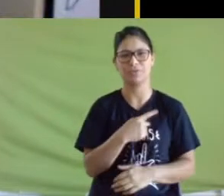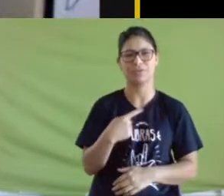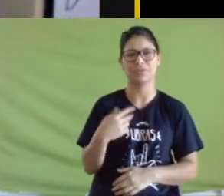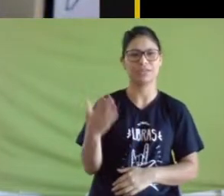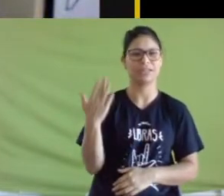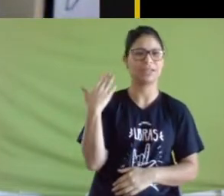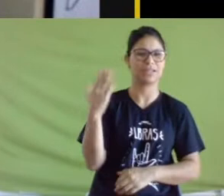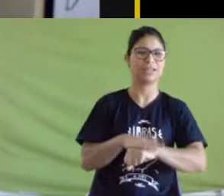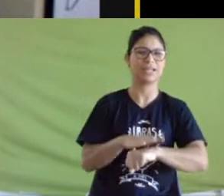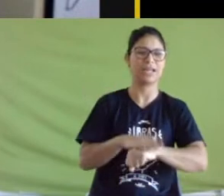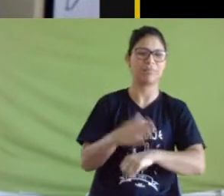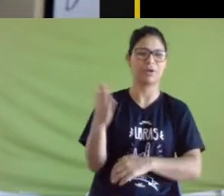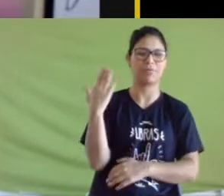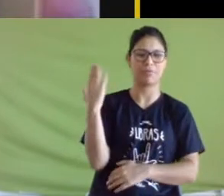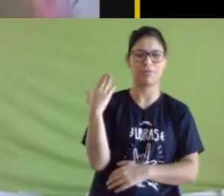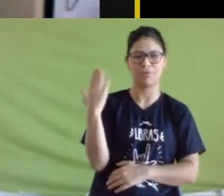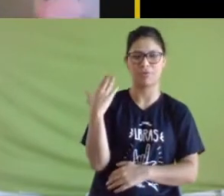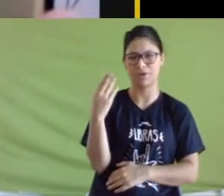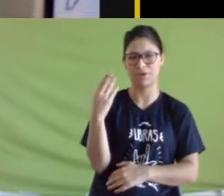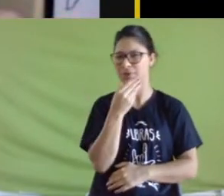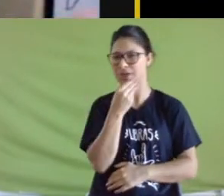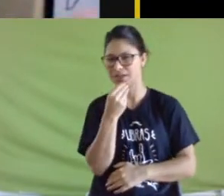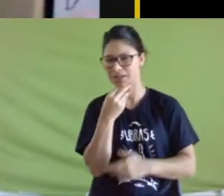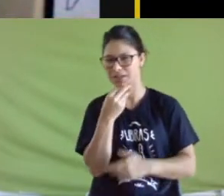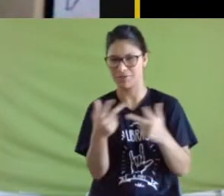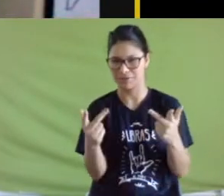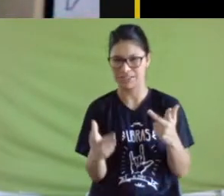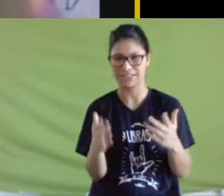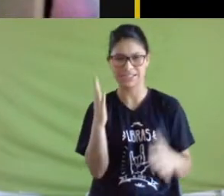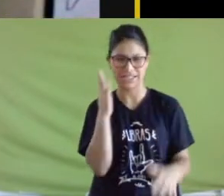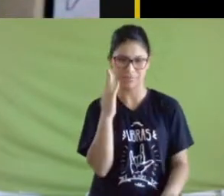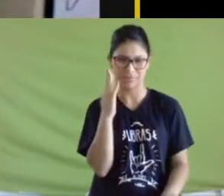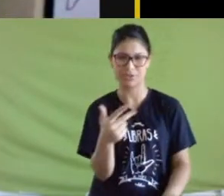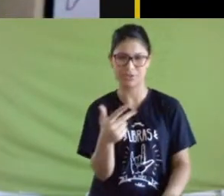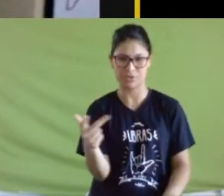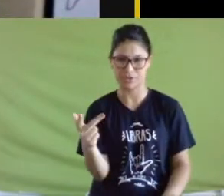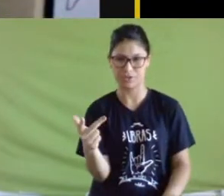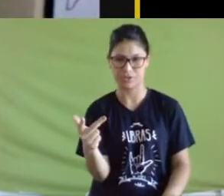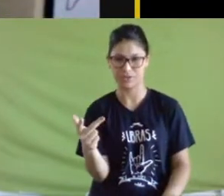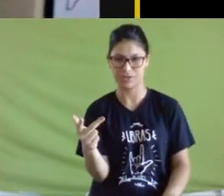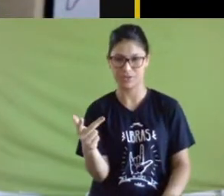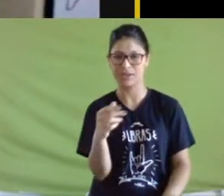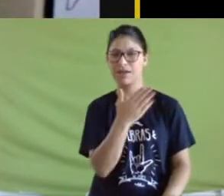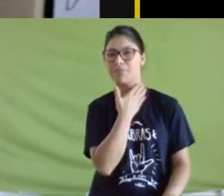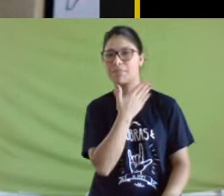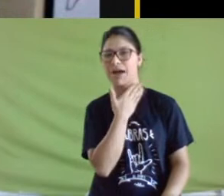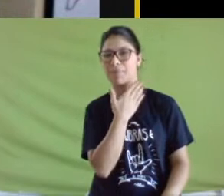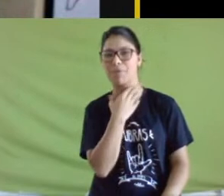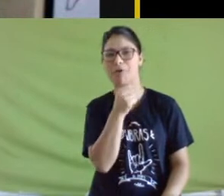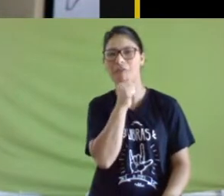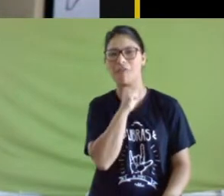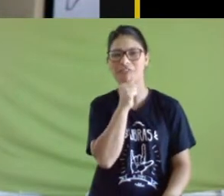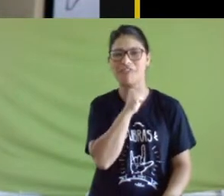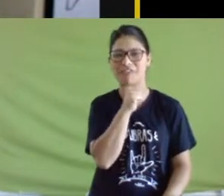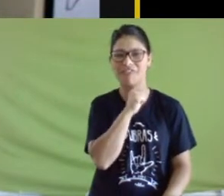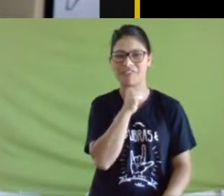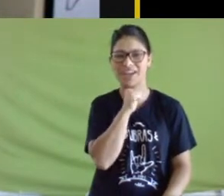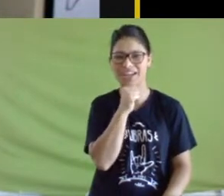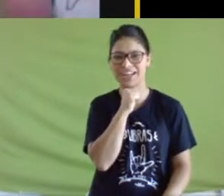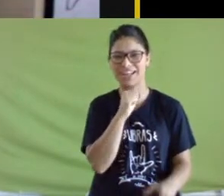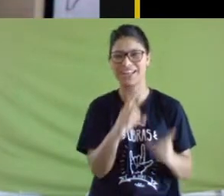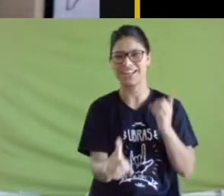tempo, meninos eu vi, sabe essas coisas assim? Quer dizer, e todo esse papo de velho que contra o